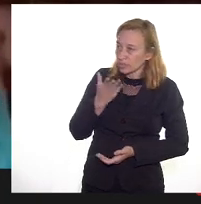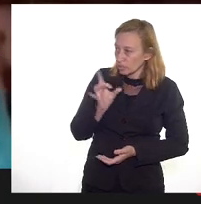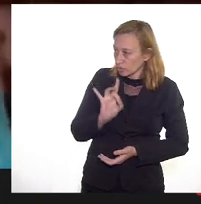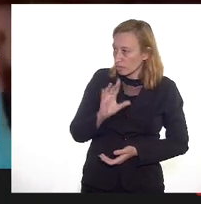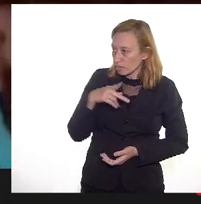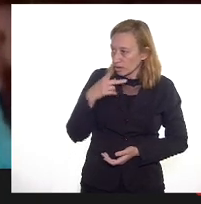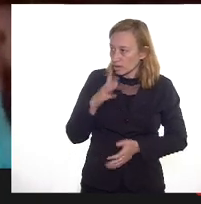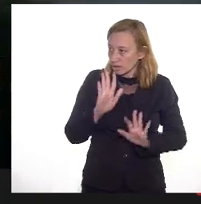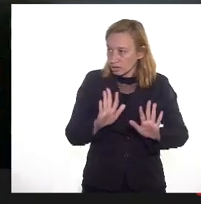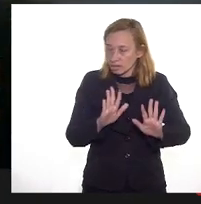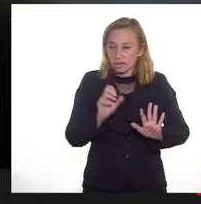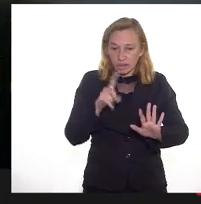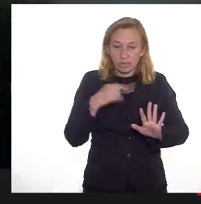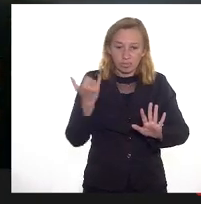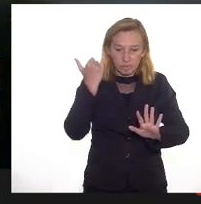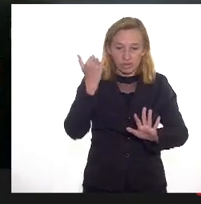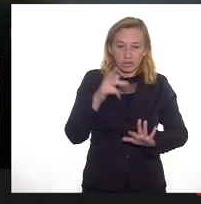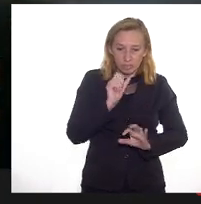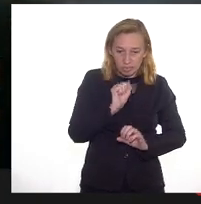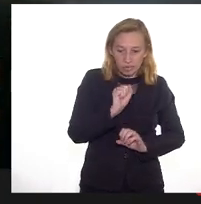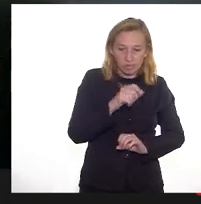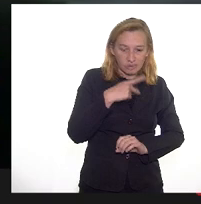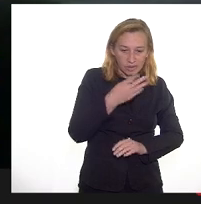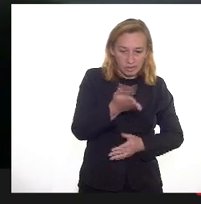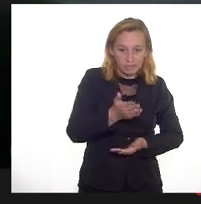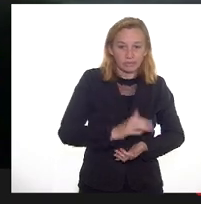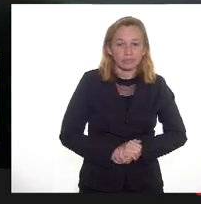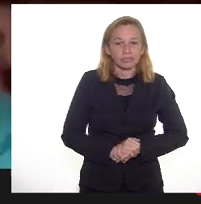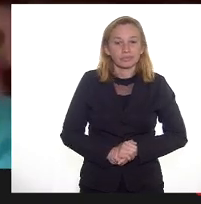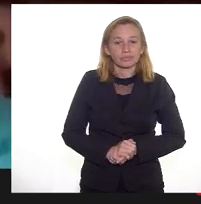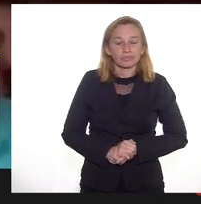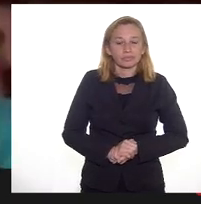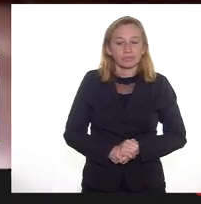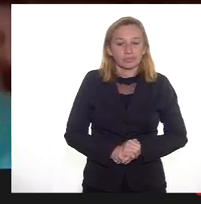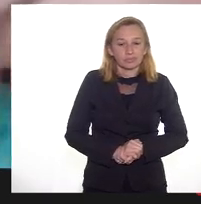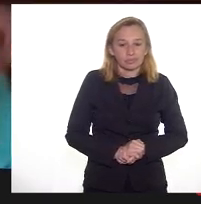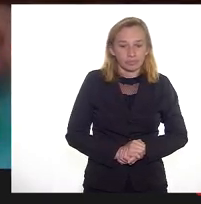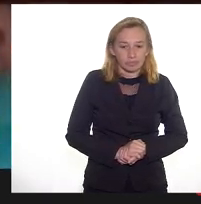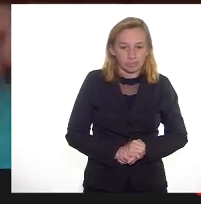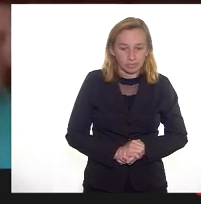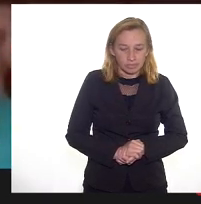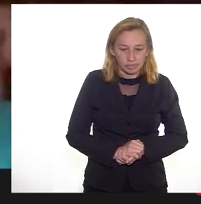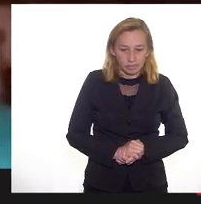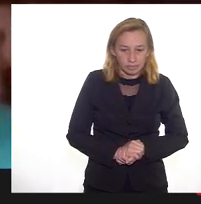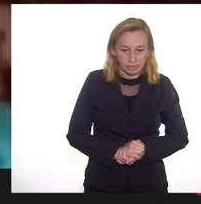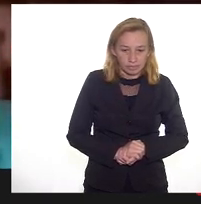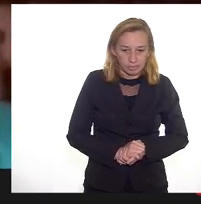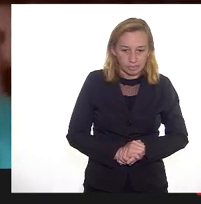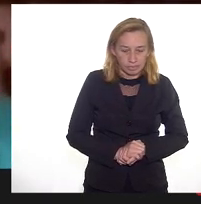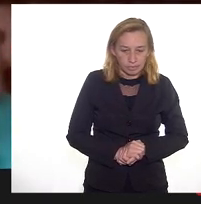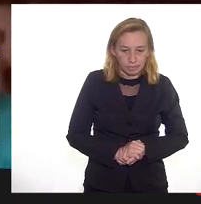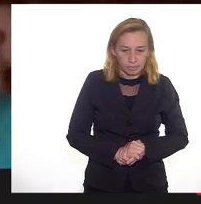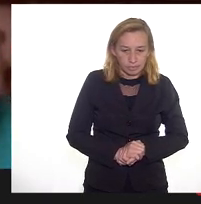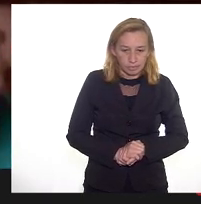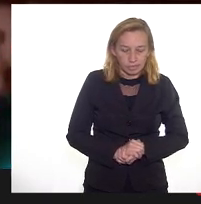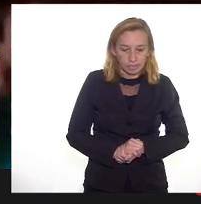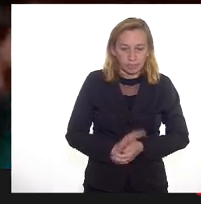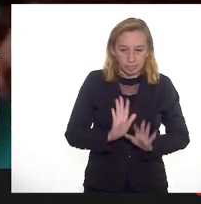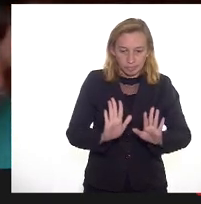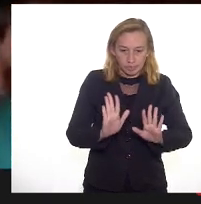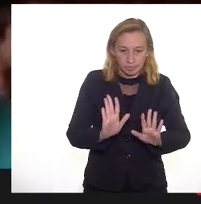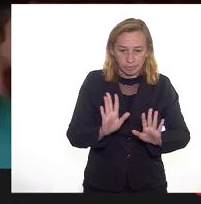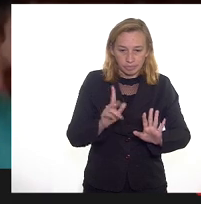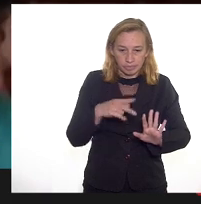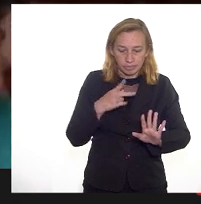contextualização... Muito importante, pode ter absoluta certeza disso. Só para não sair perguntando também, assim, sem referenciar a minha